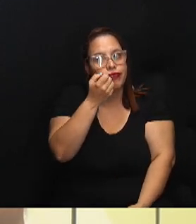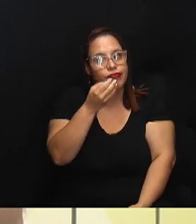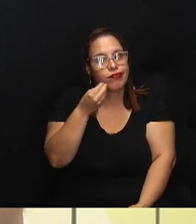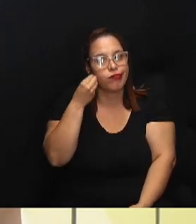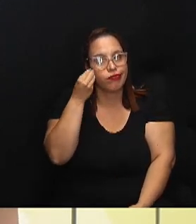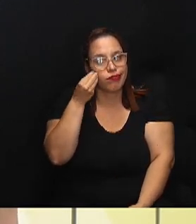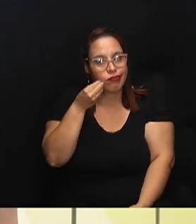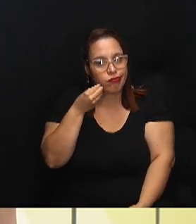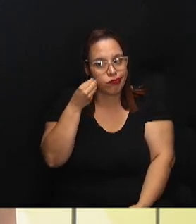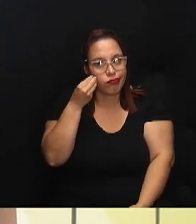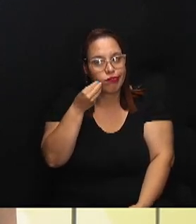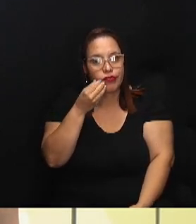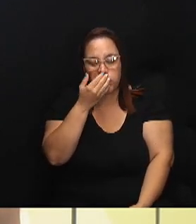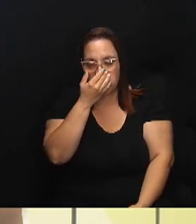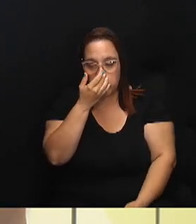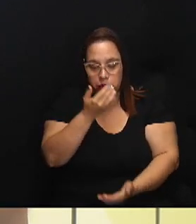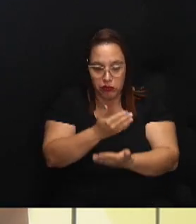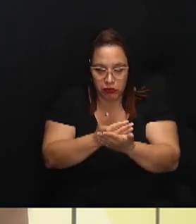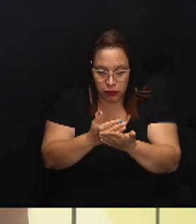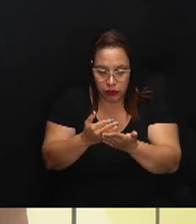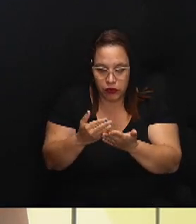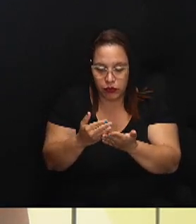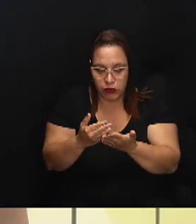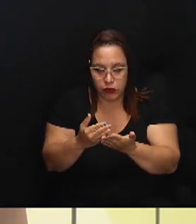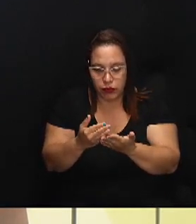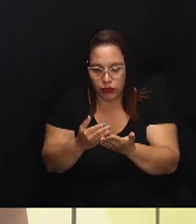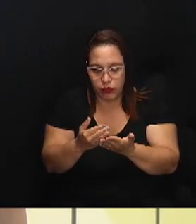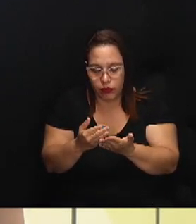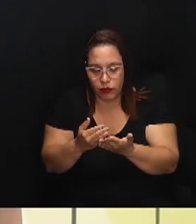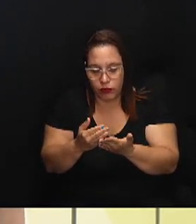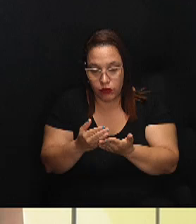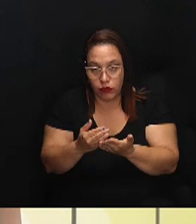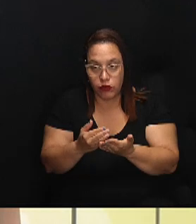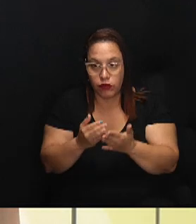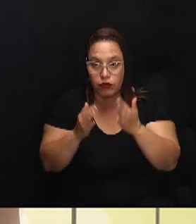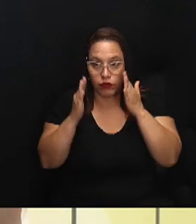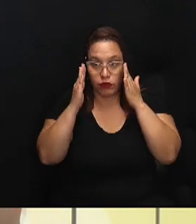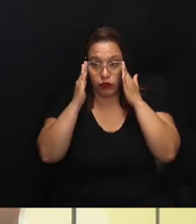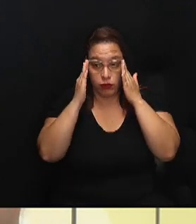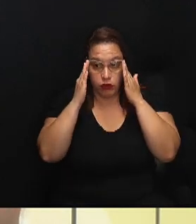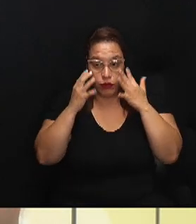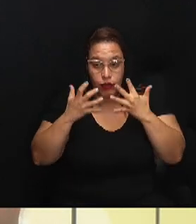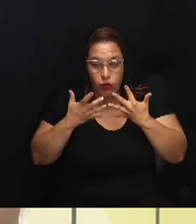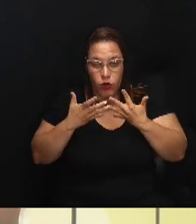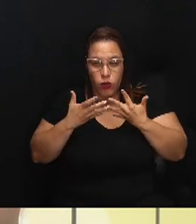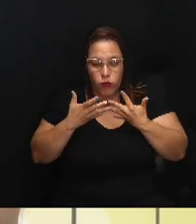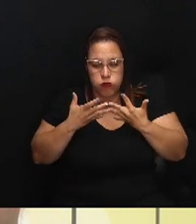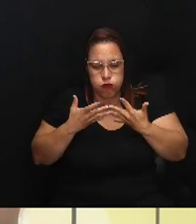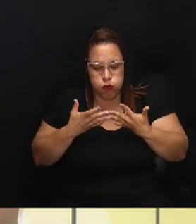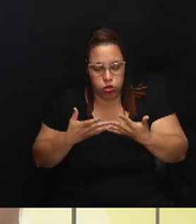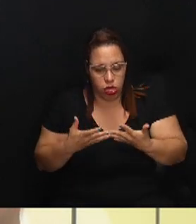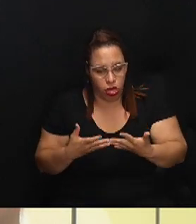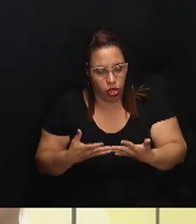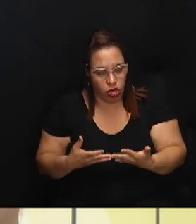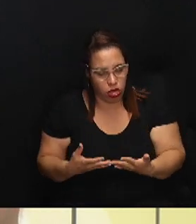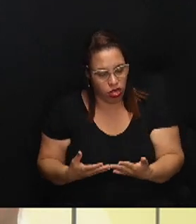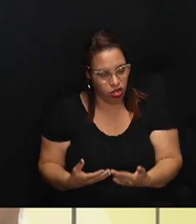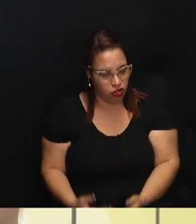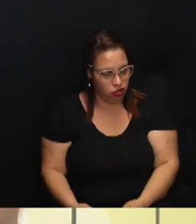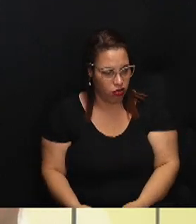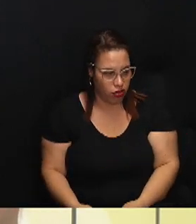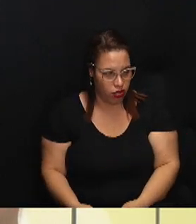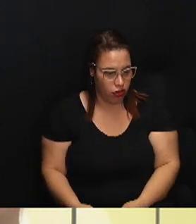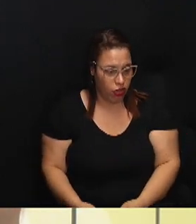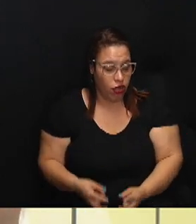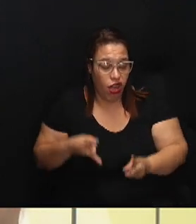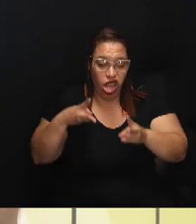experiência inicial, tá? E é uma sobrecarga emocional, né, muito forte,